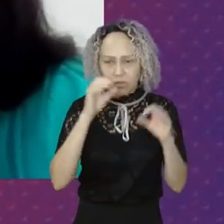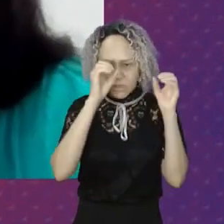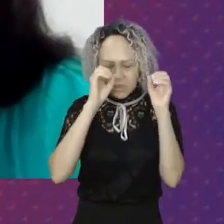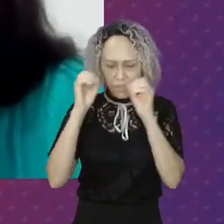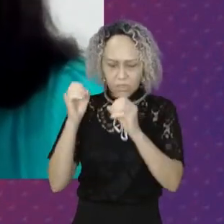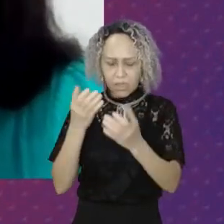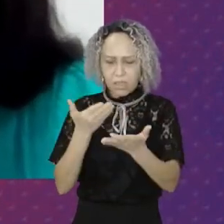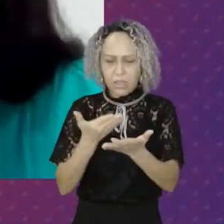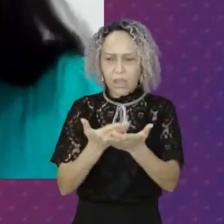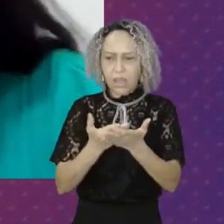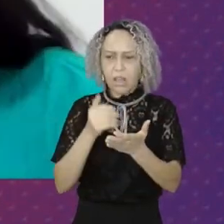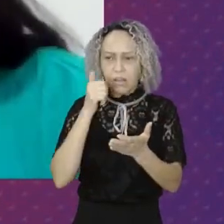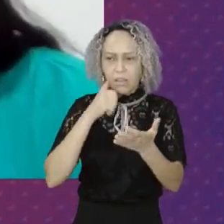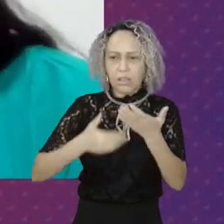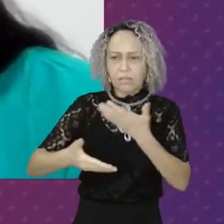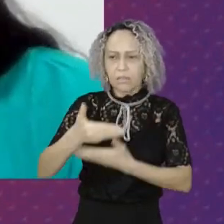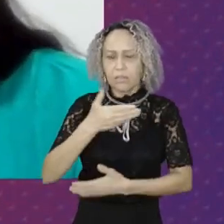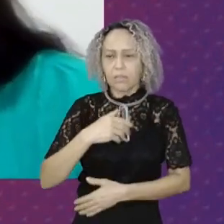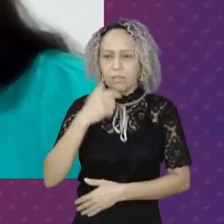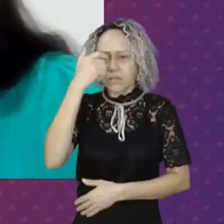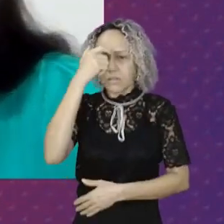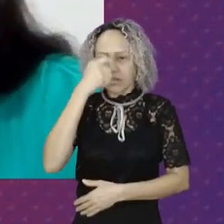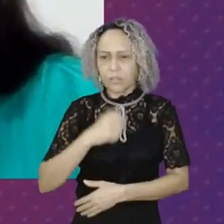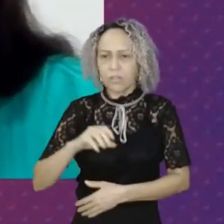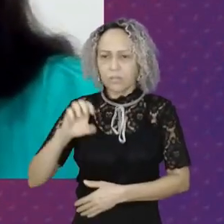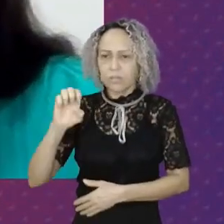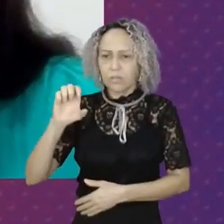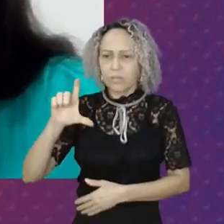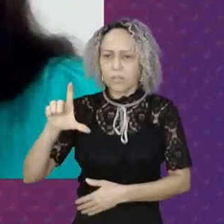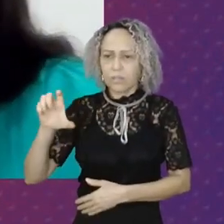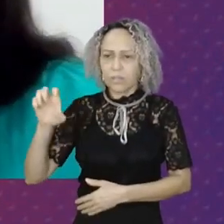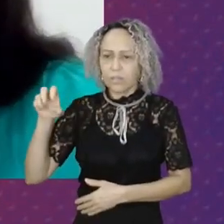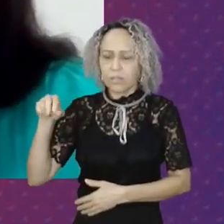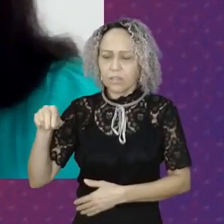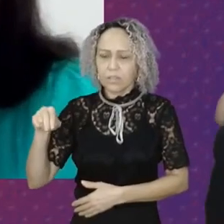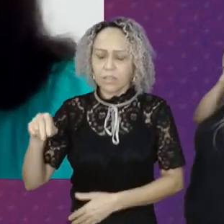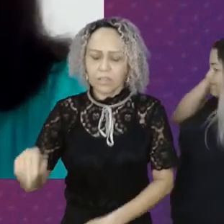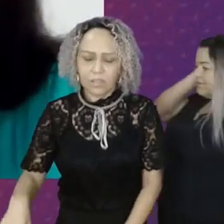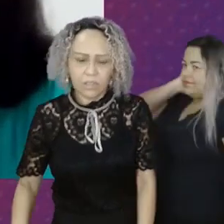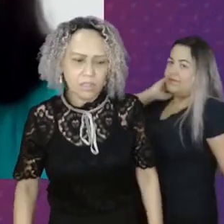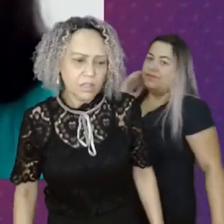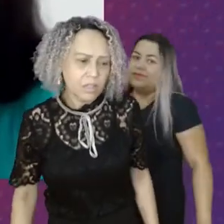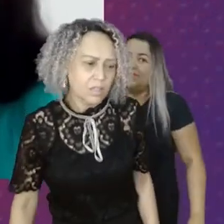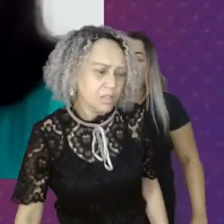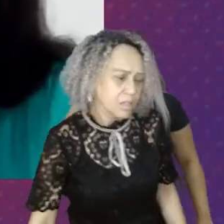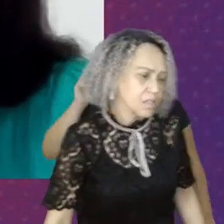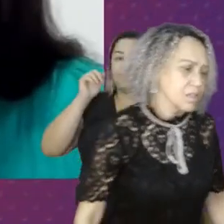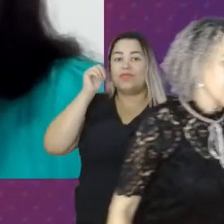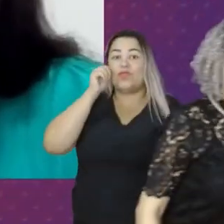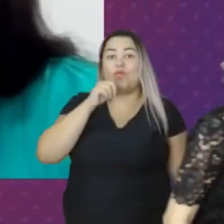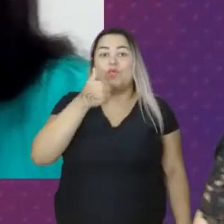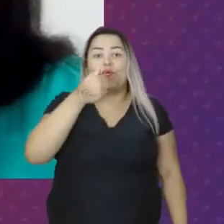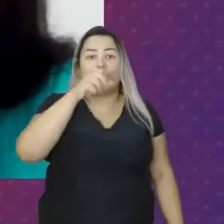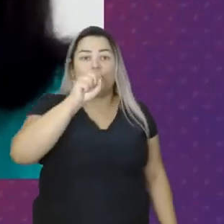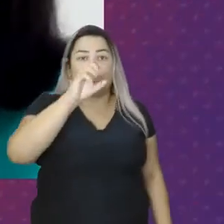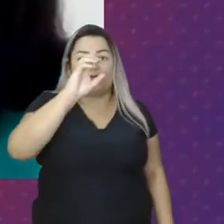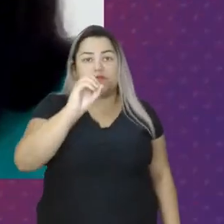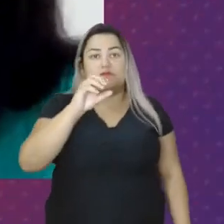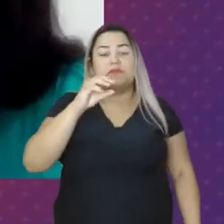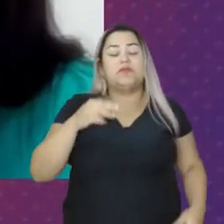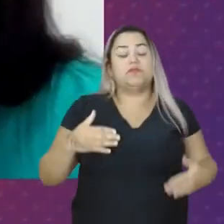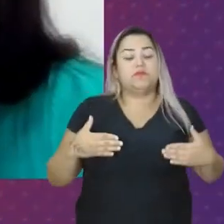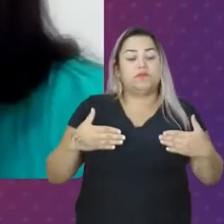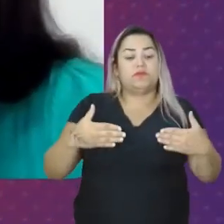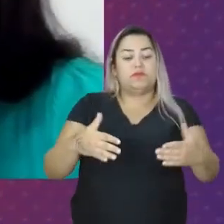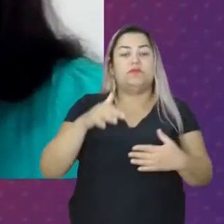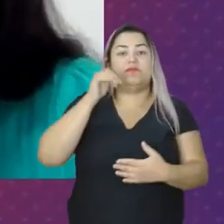por Elas. Eu me chamo Helen Costa, eu sou coordenadora geral da Central de Atendimento à Mulher, o Ligue 180, do Ministério